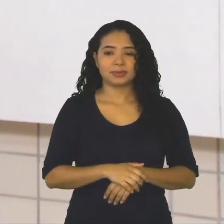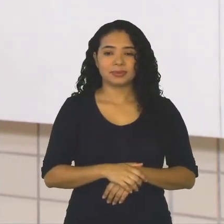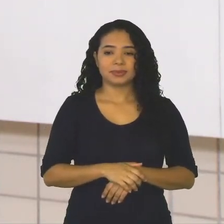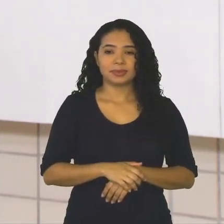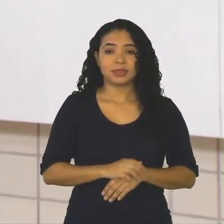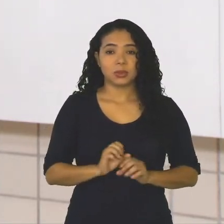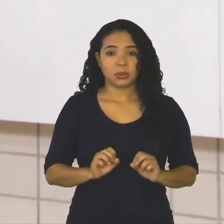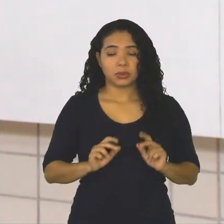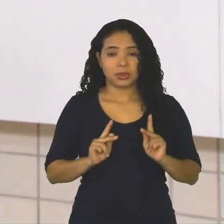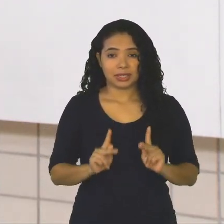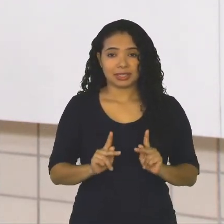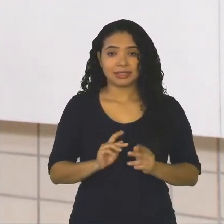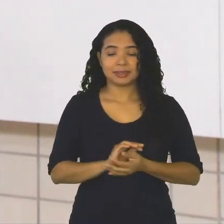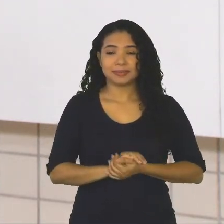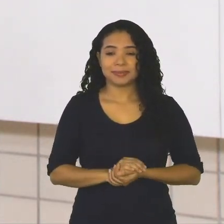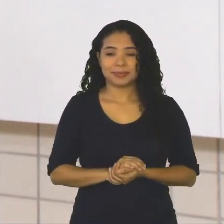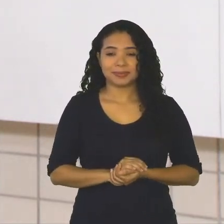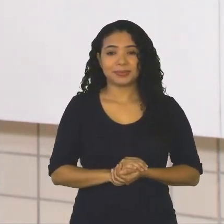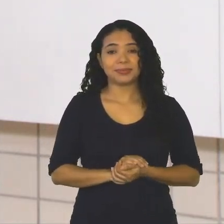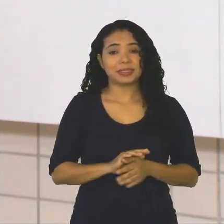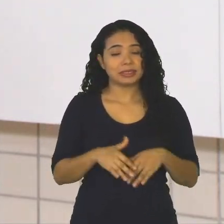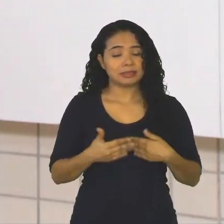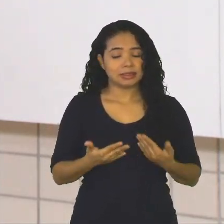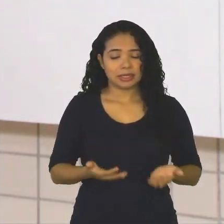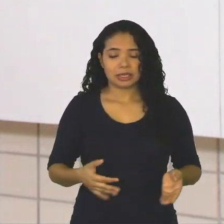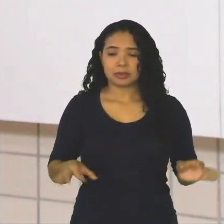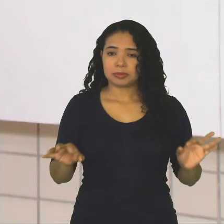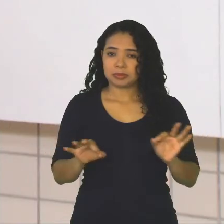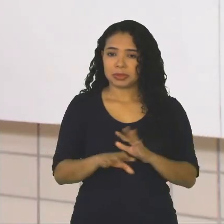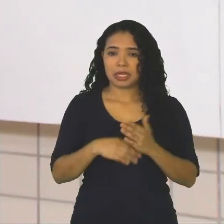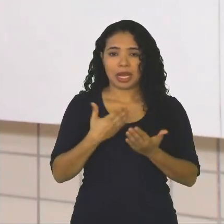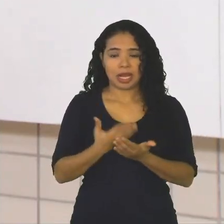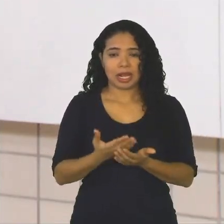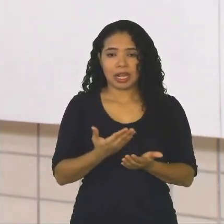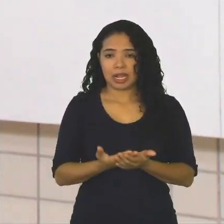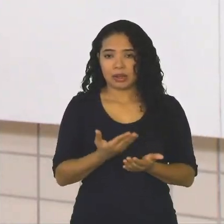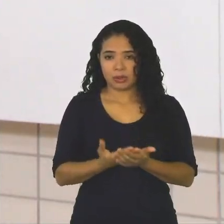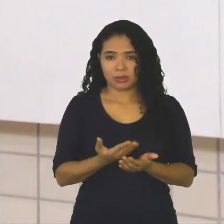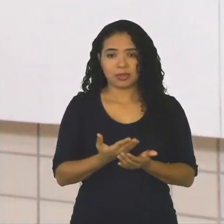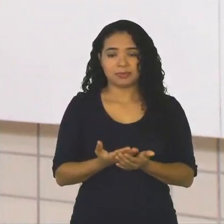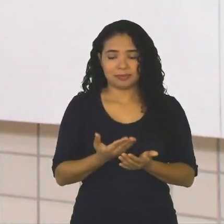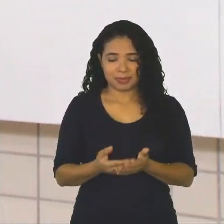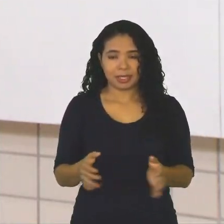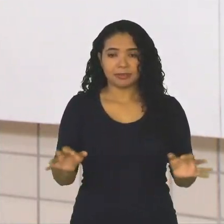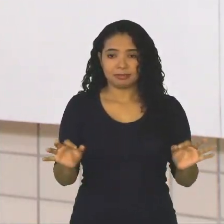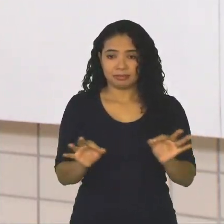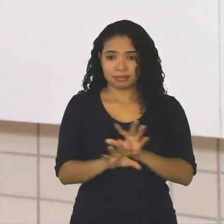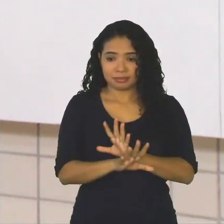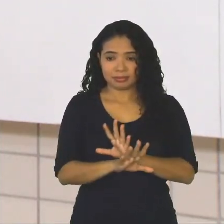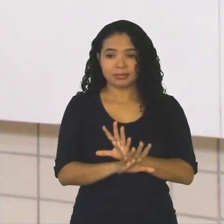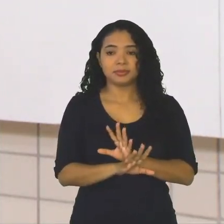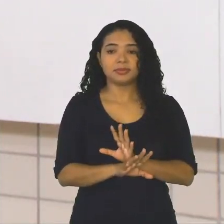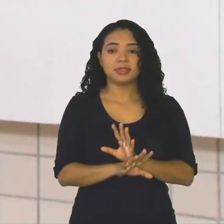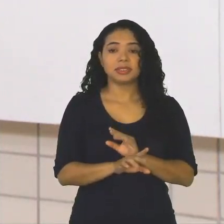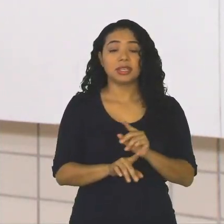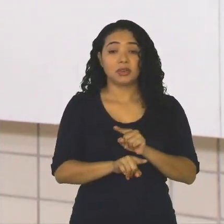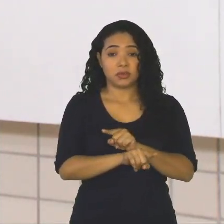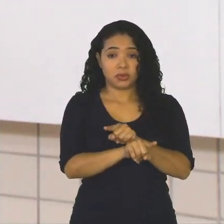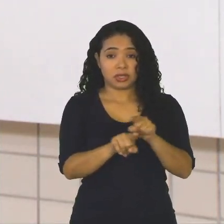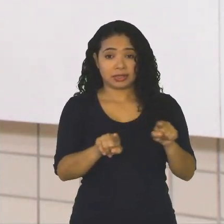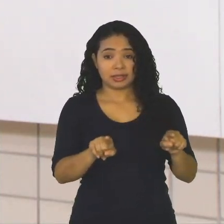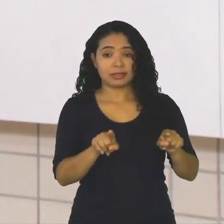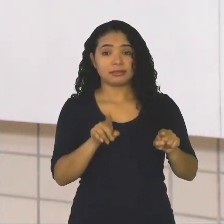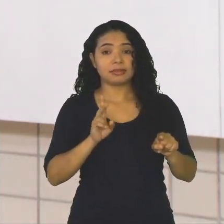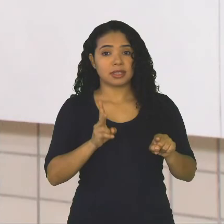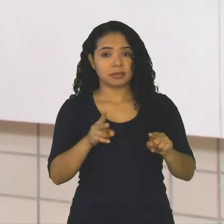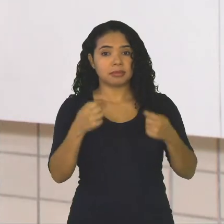substantivos, ok? Então é isso. Nós encerramos essa nossa aula. Lembrando sempre de você acessar